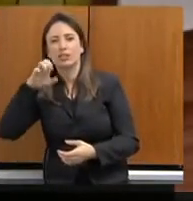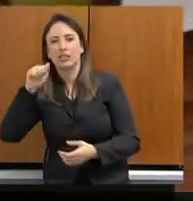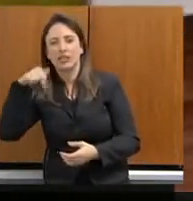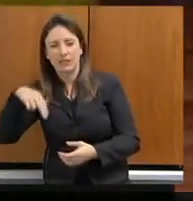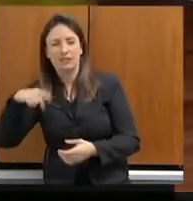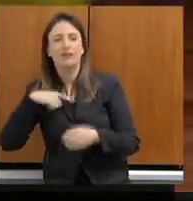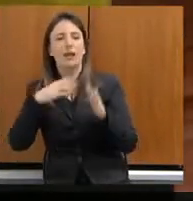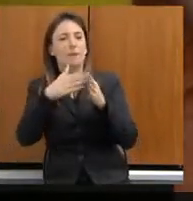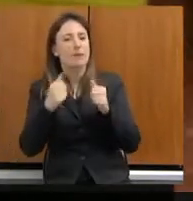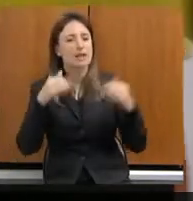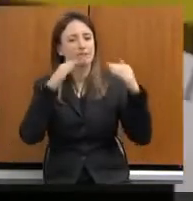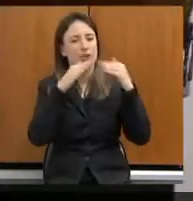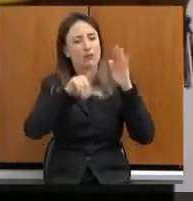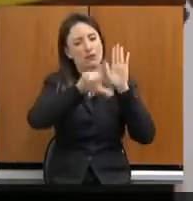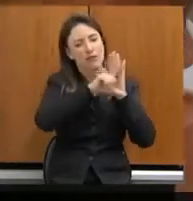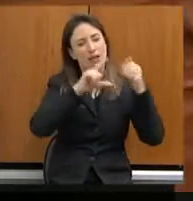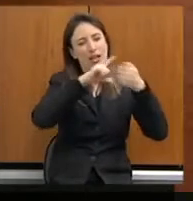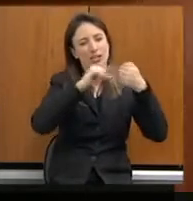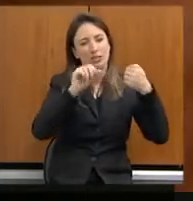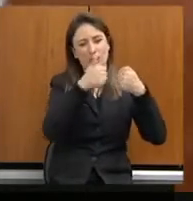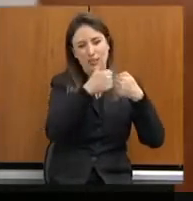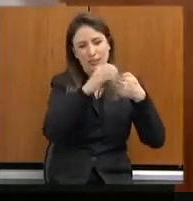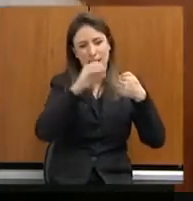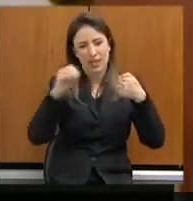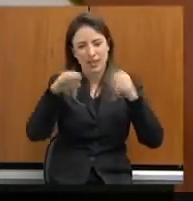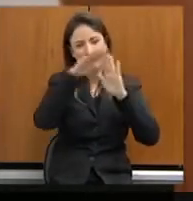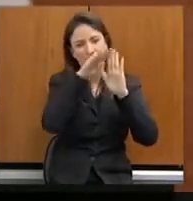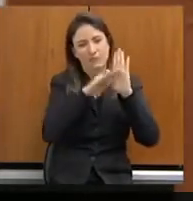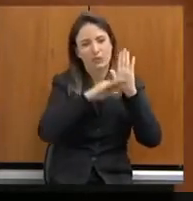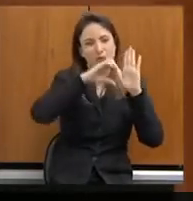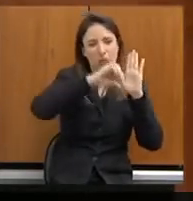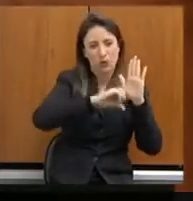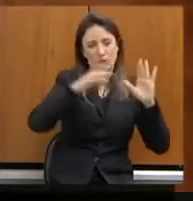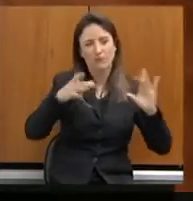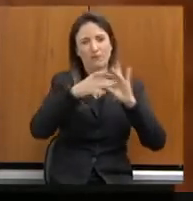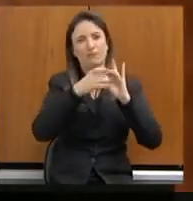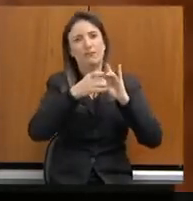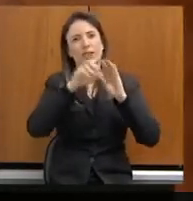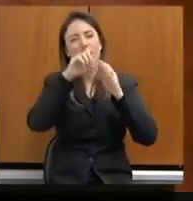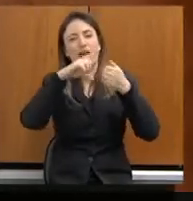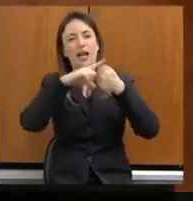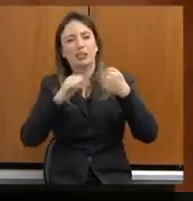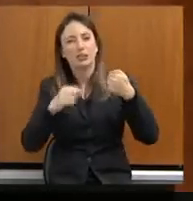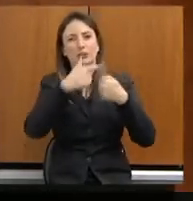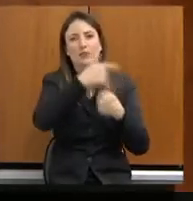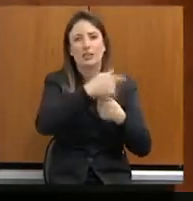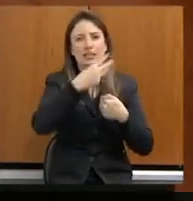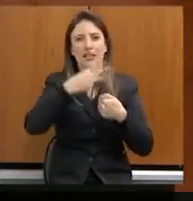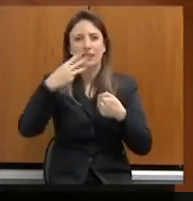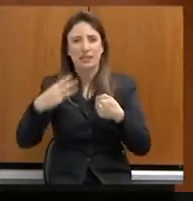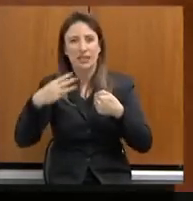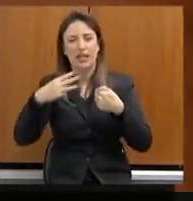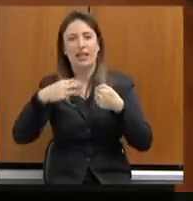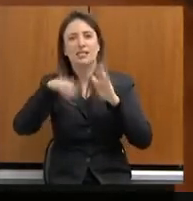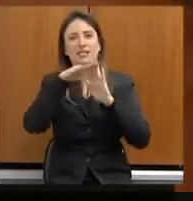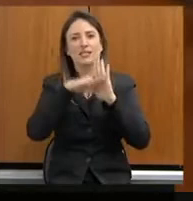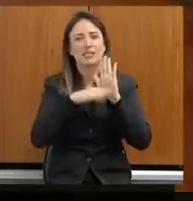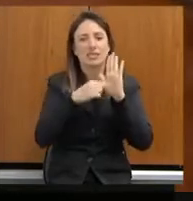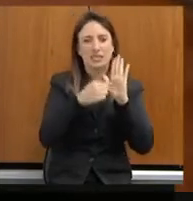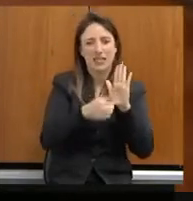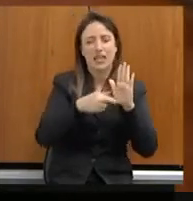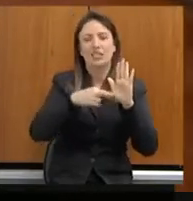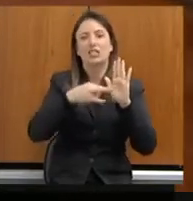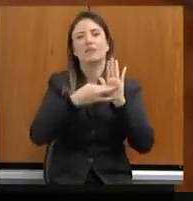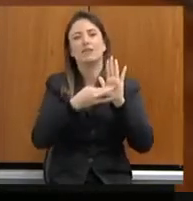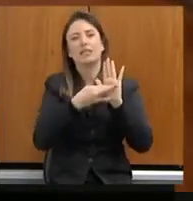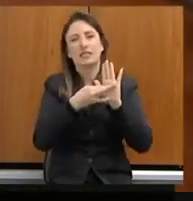100 inciso nono combinado com artigo 233 inciso 7 do